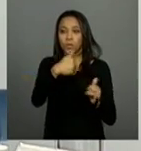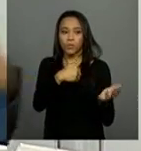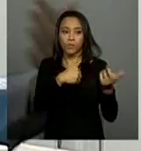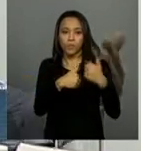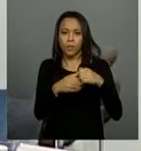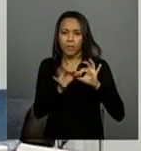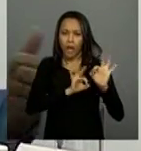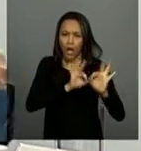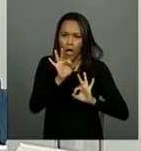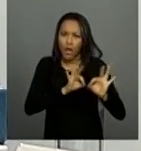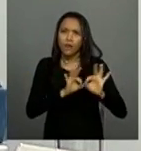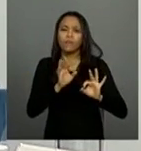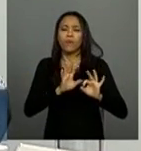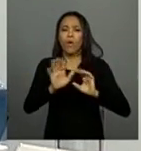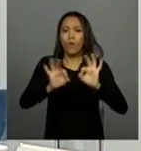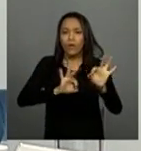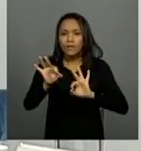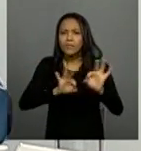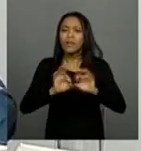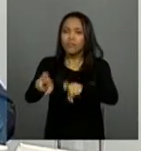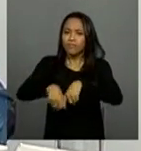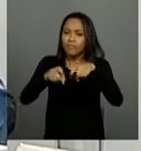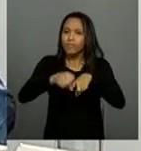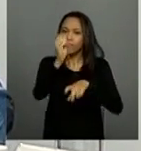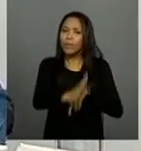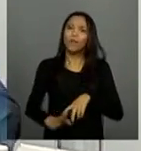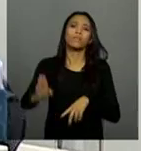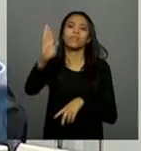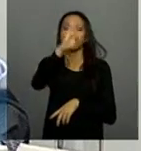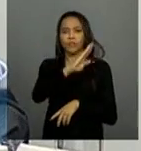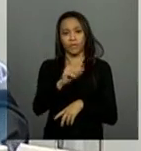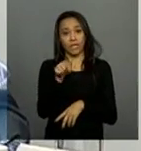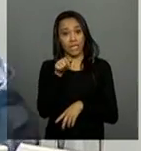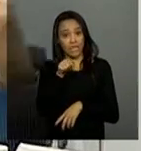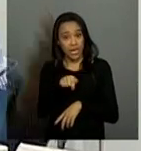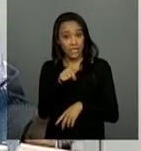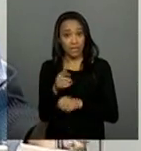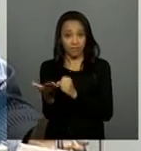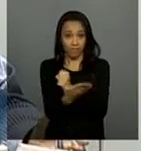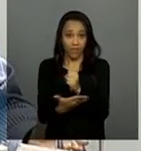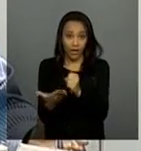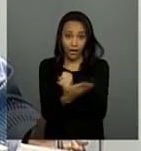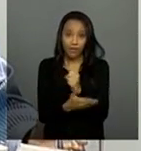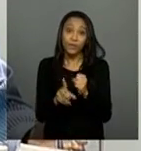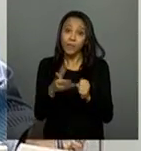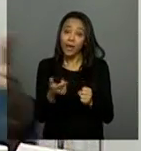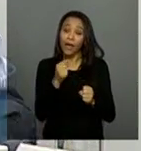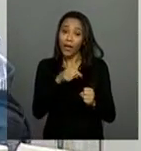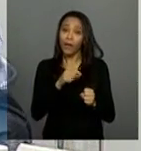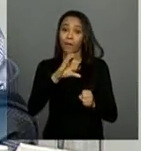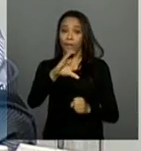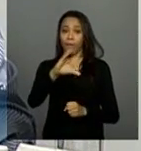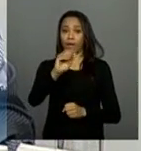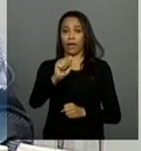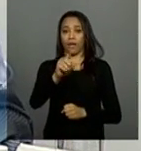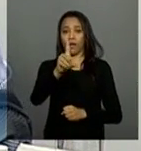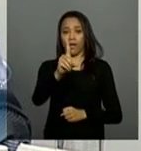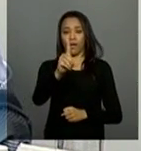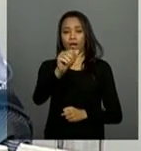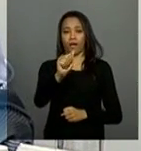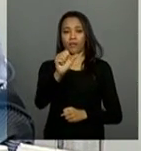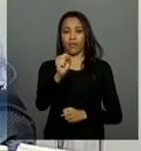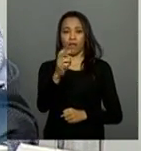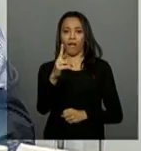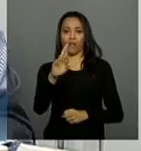no Brasil, de agropecuária. O que a gente precisa é enxergar isso numa base só. E essa base só é o cadastro ambiental rural, porque é propriedade por propriedade desse